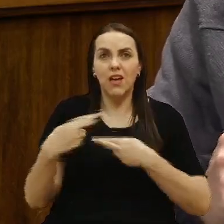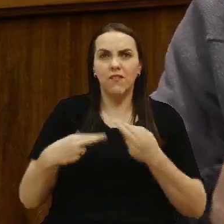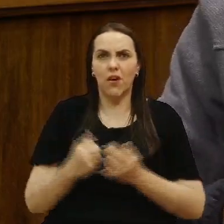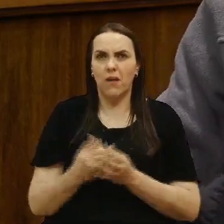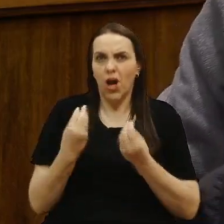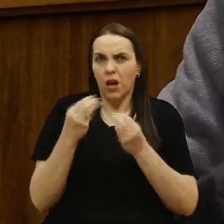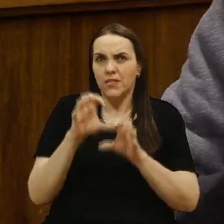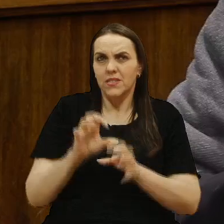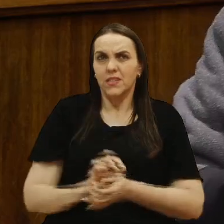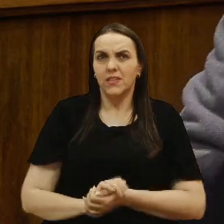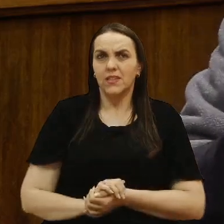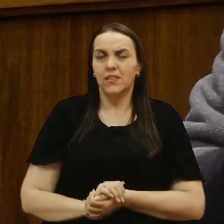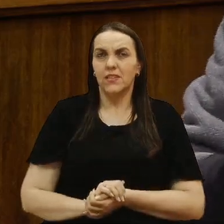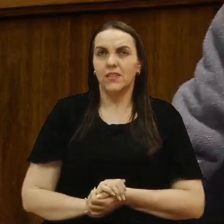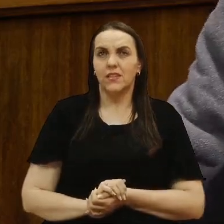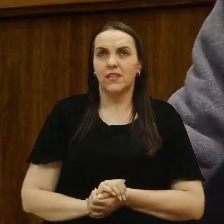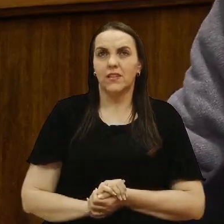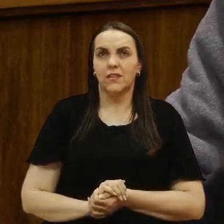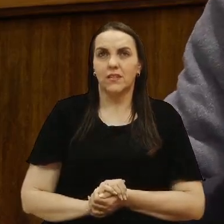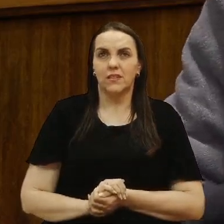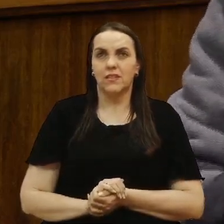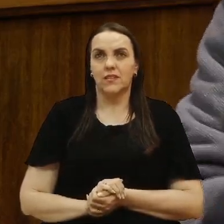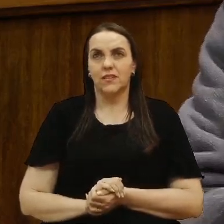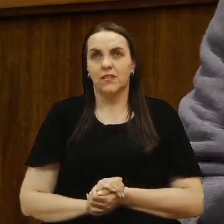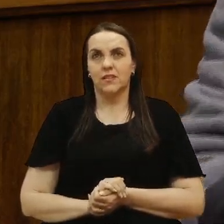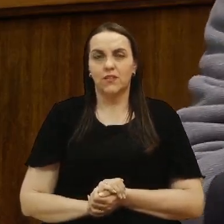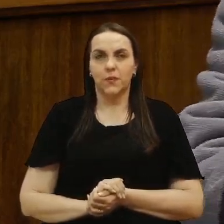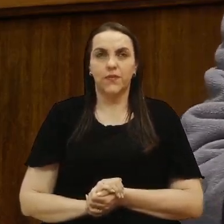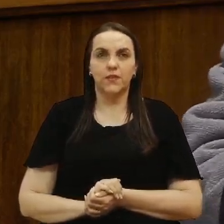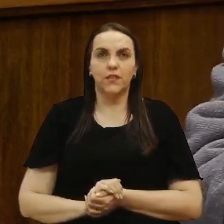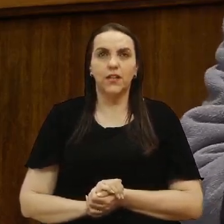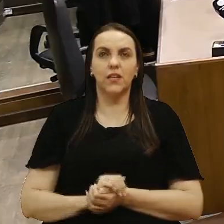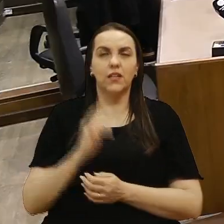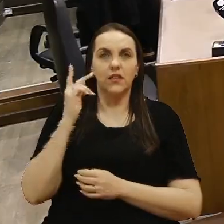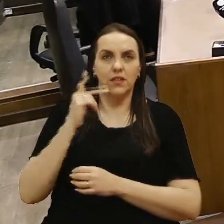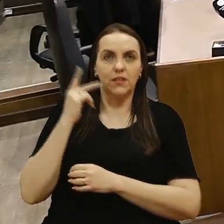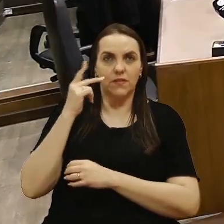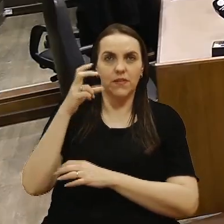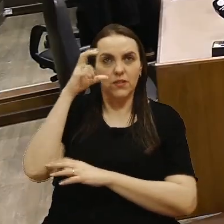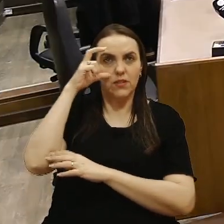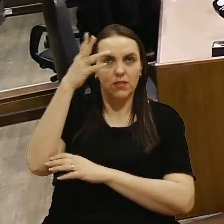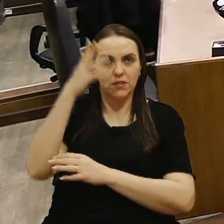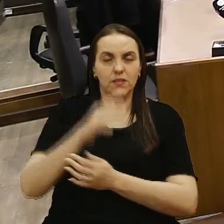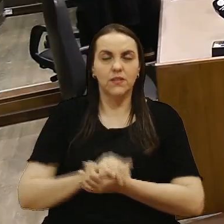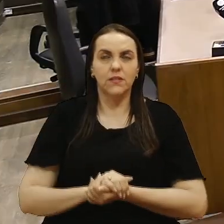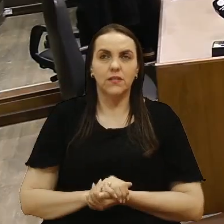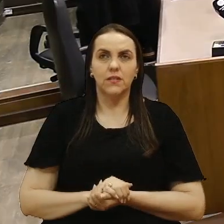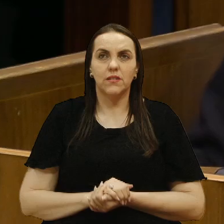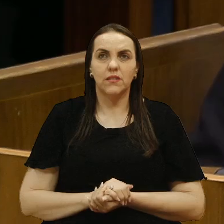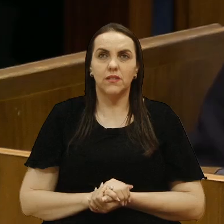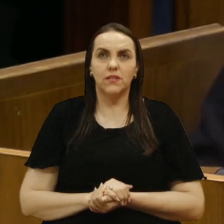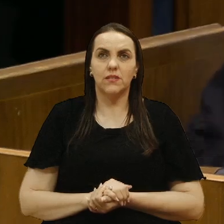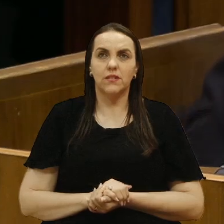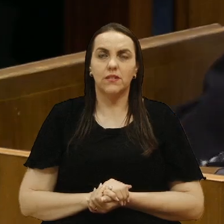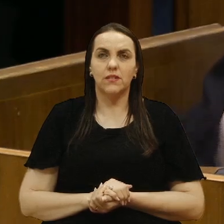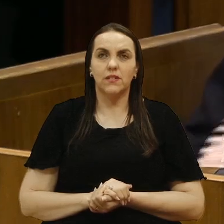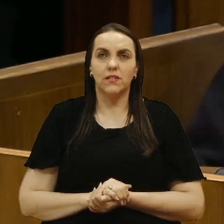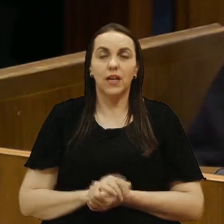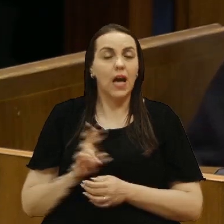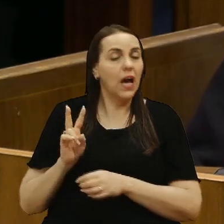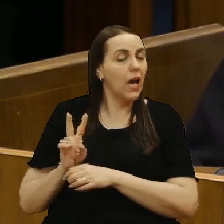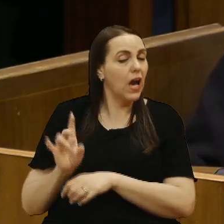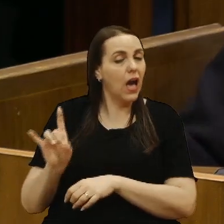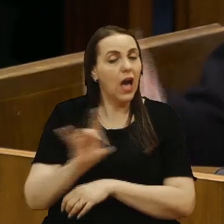inacreditável. Vereador Lucas. Perdão, vereadora Sandra. Pois é. Novamente eu volto a dizer, cada coruja cuida do